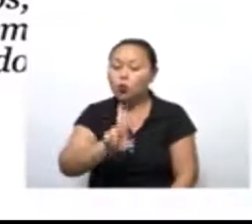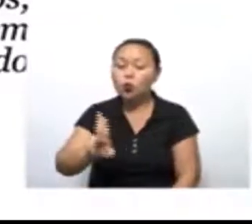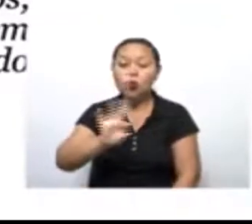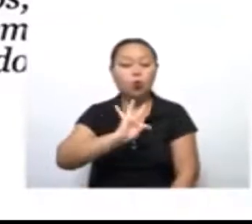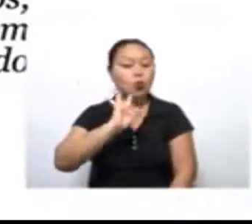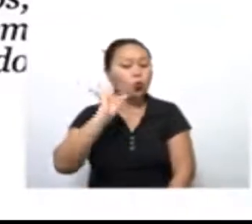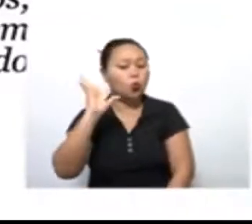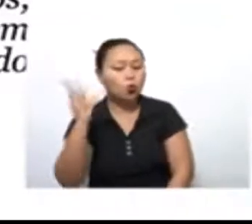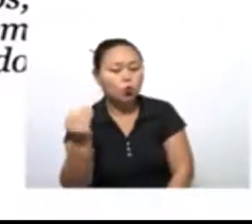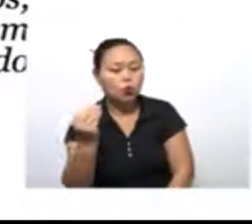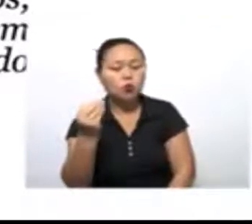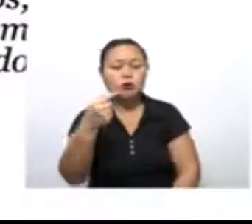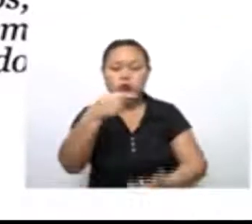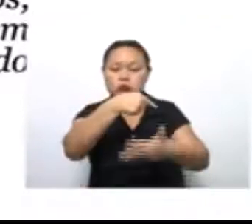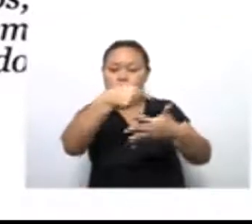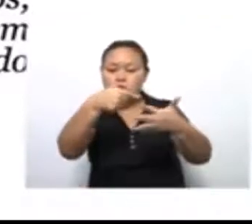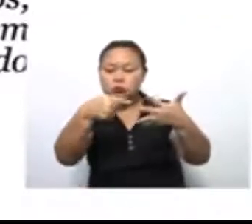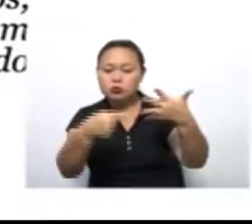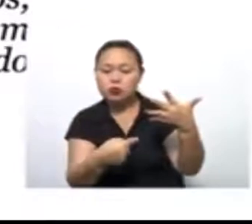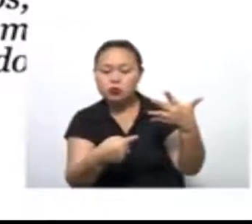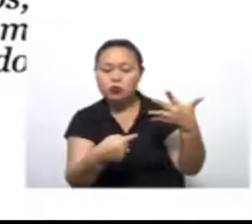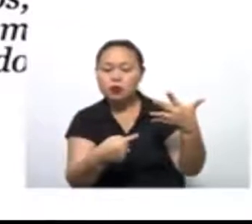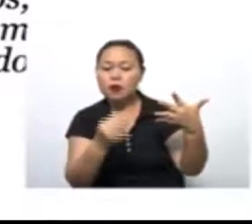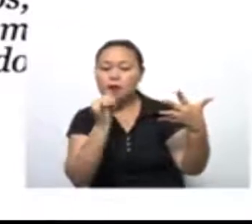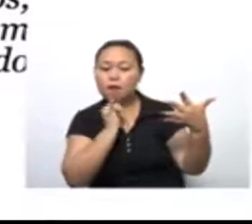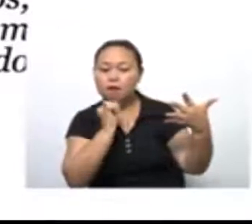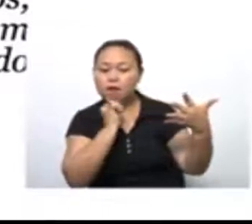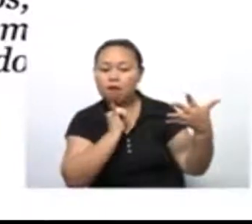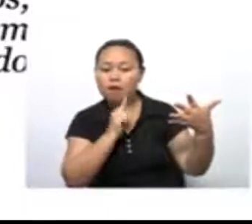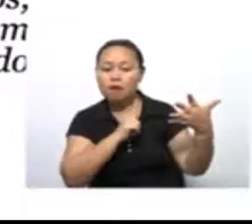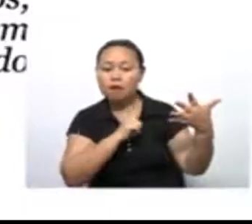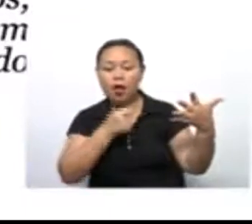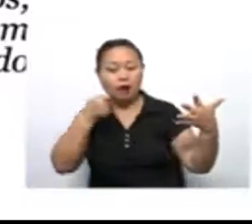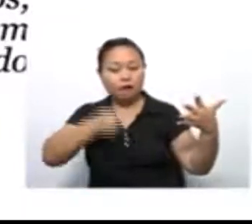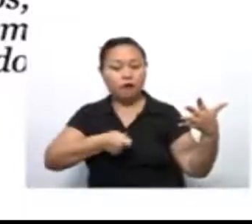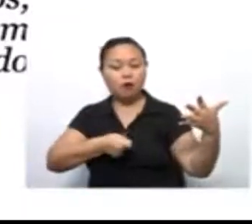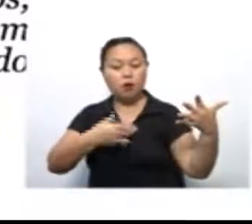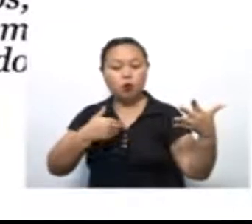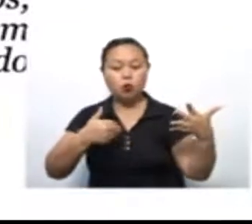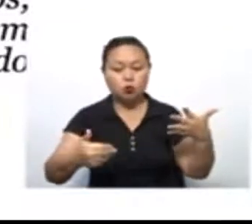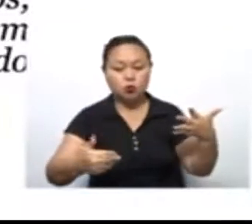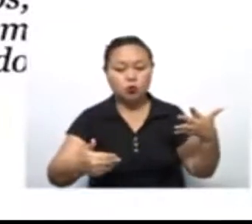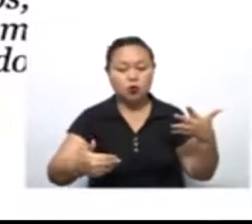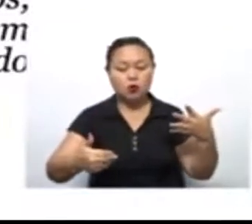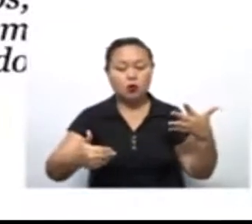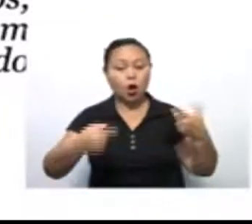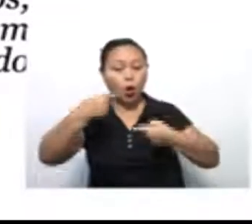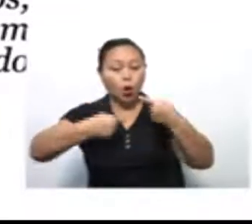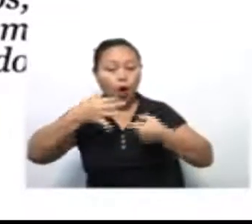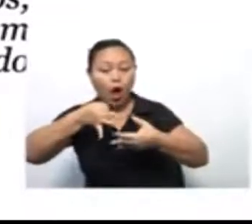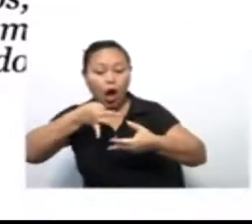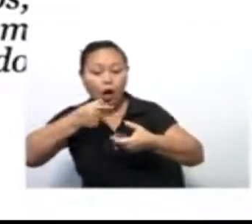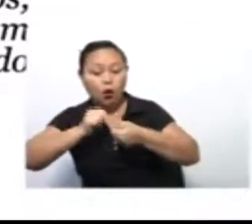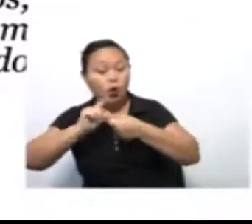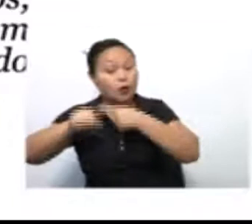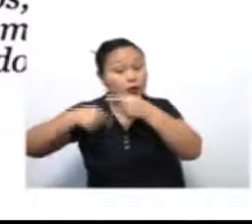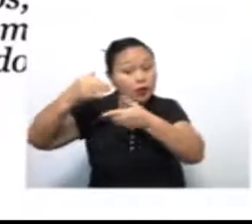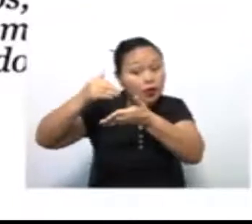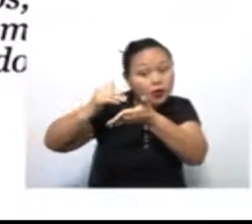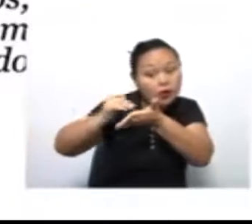seu pensamento qual é o problema. Quem vai resolver o problema? Ou seja, você tem que ter uma proposta para a solução desse